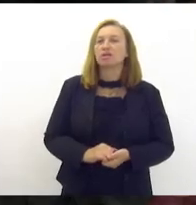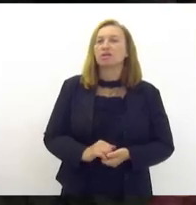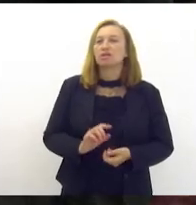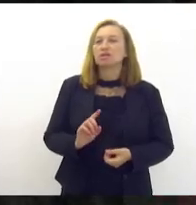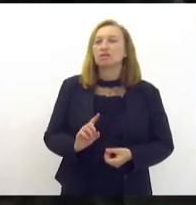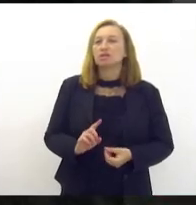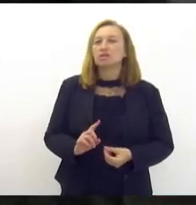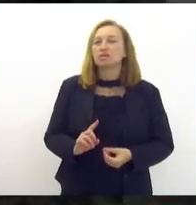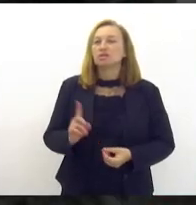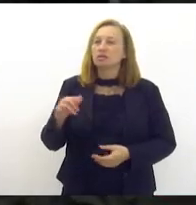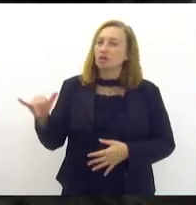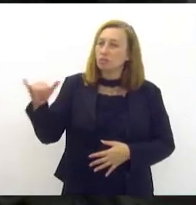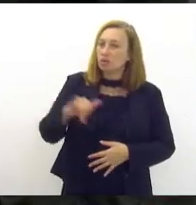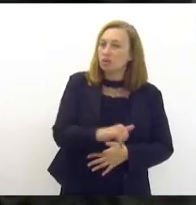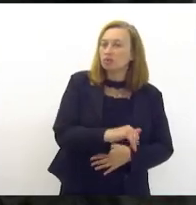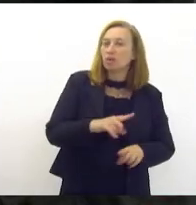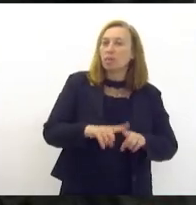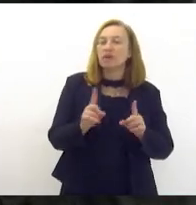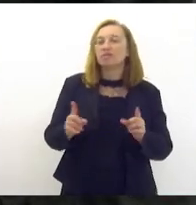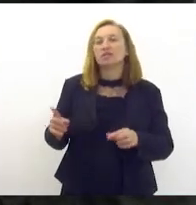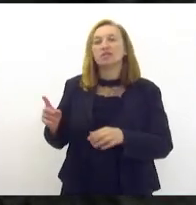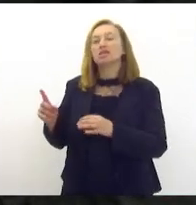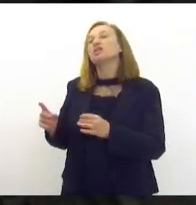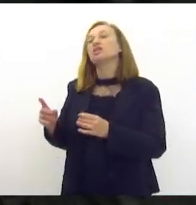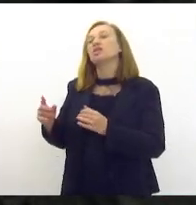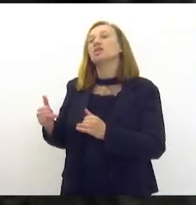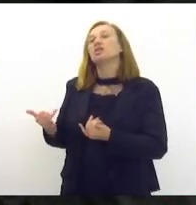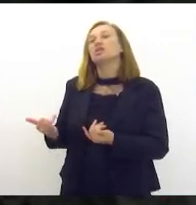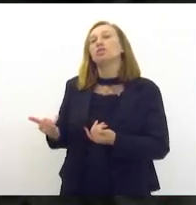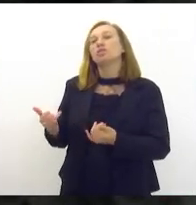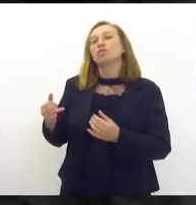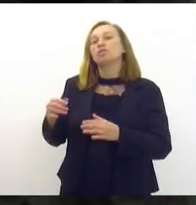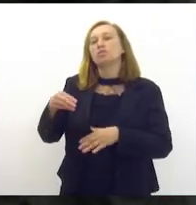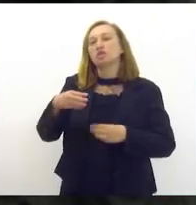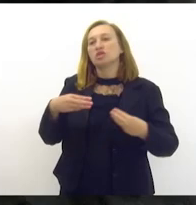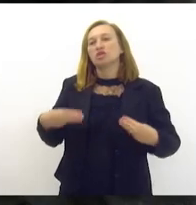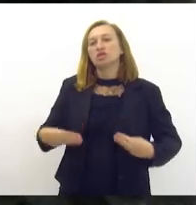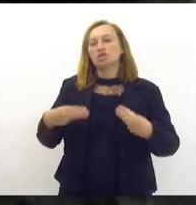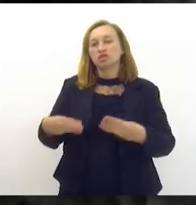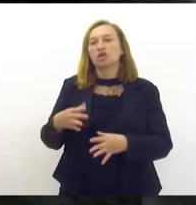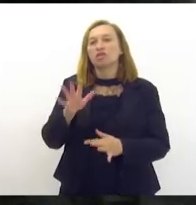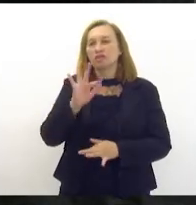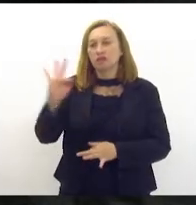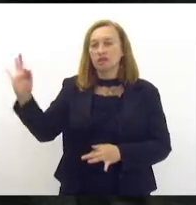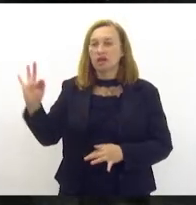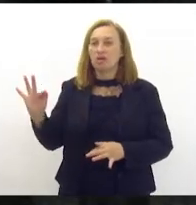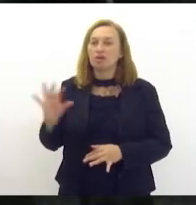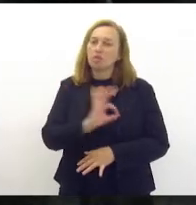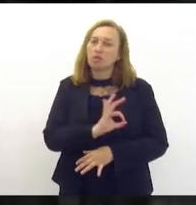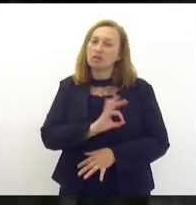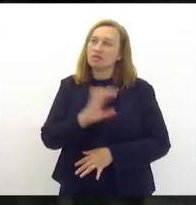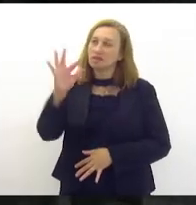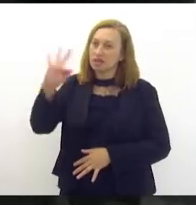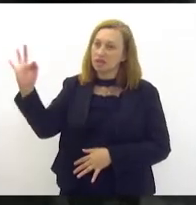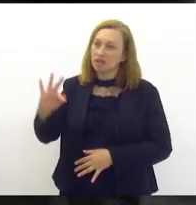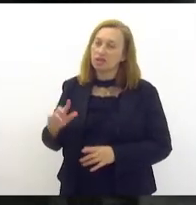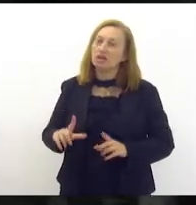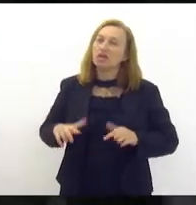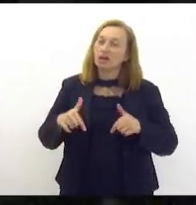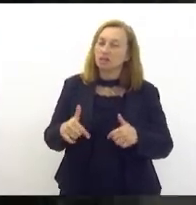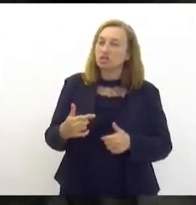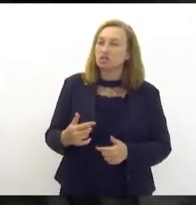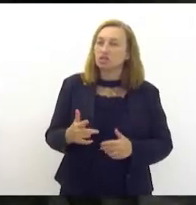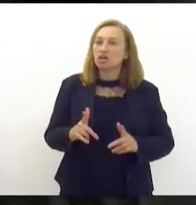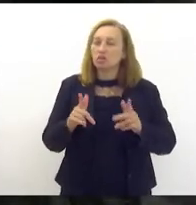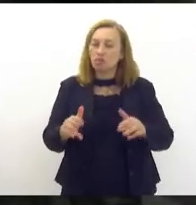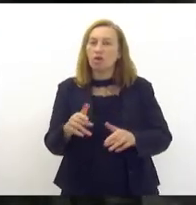apenas para aquele aeroporto, mas para fazer contato junto ao Ministério Federal e junto à Superintendência da Polícia Federal, que atos como esse não